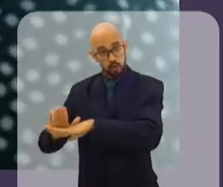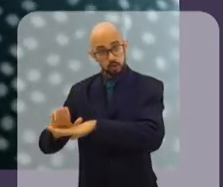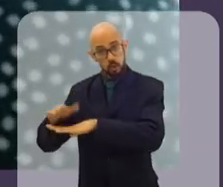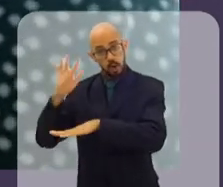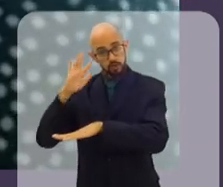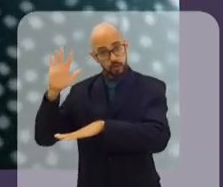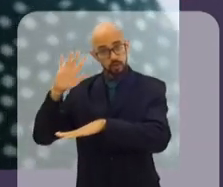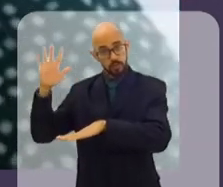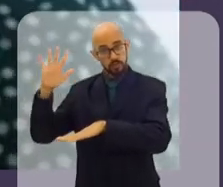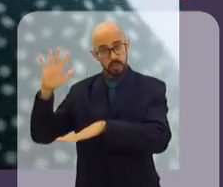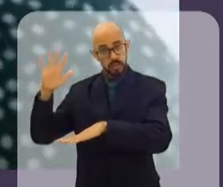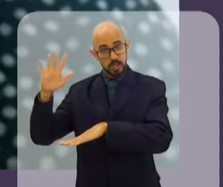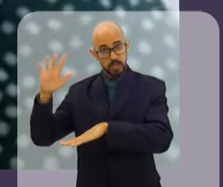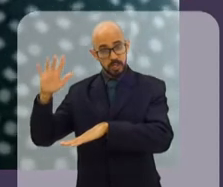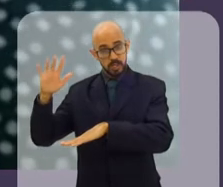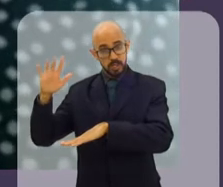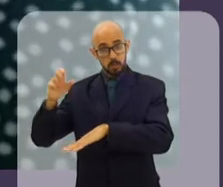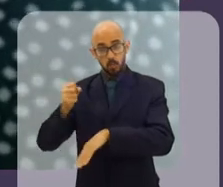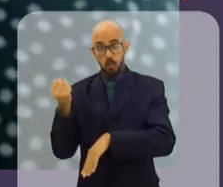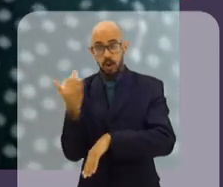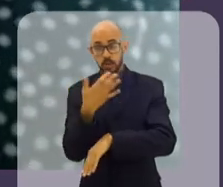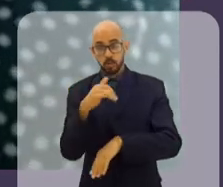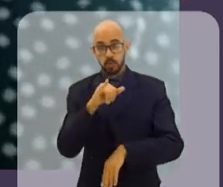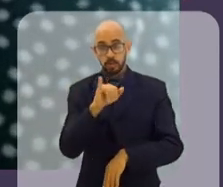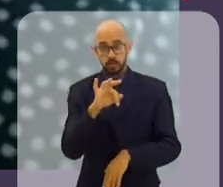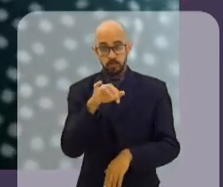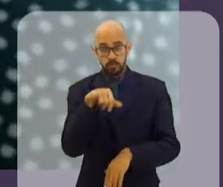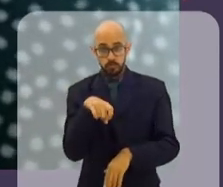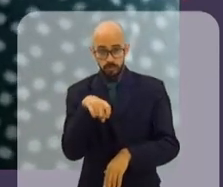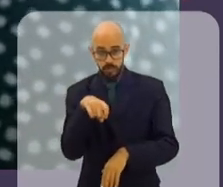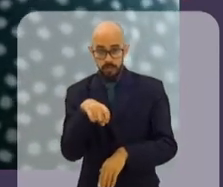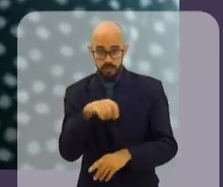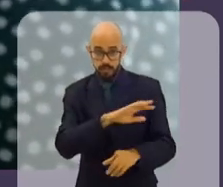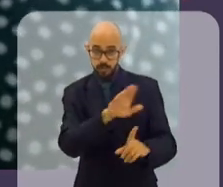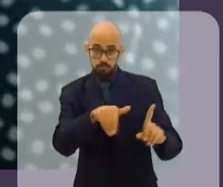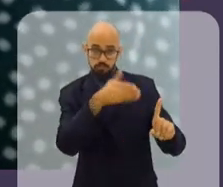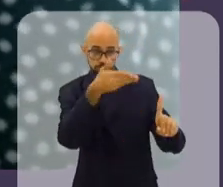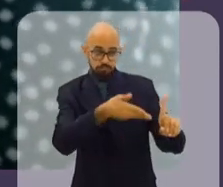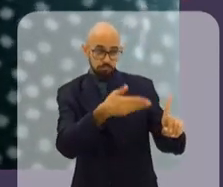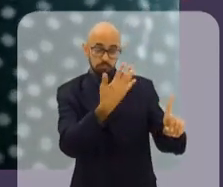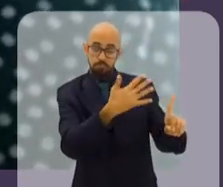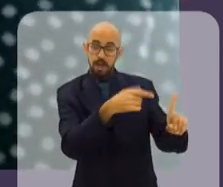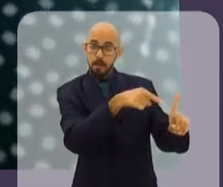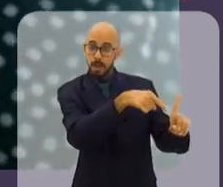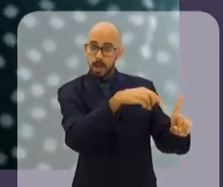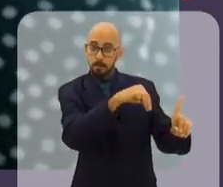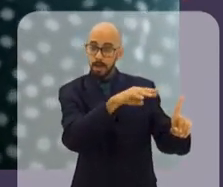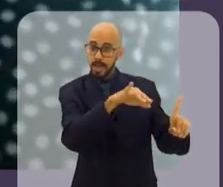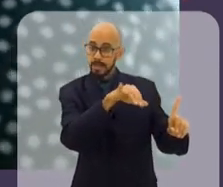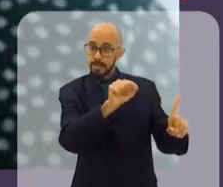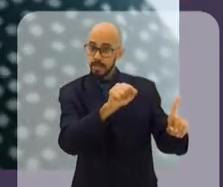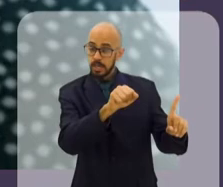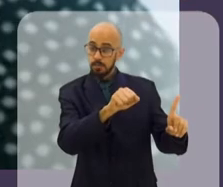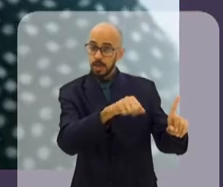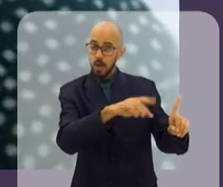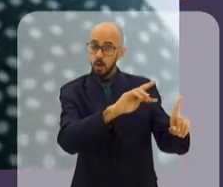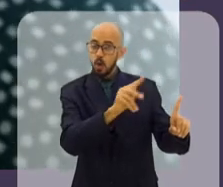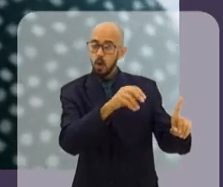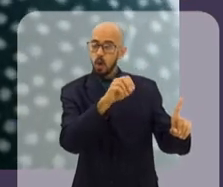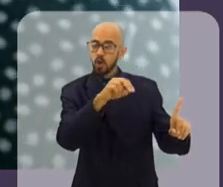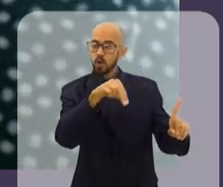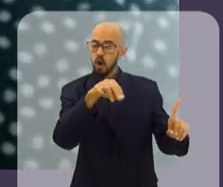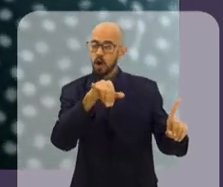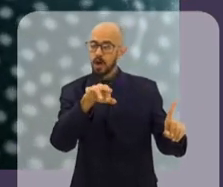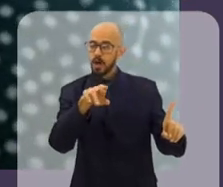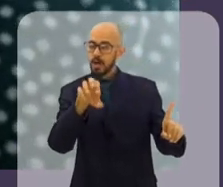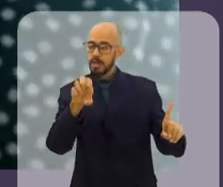Maria Firmina dos Reis. Quando a IFIX deu o título honoris causa à Carolina Maria de Jesus, na verdade, não é uma